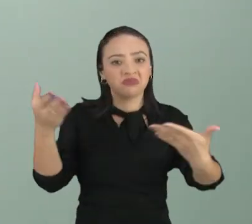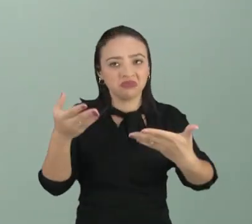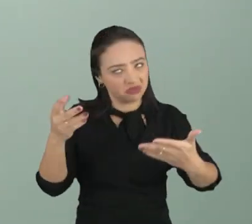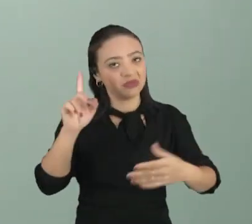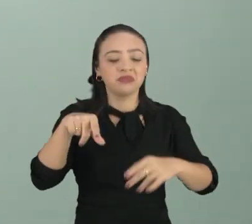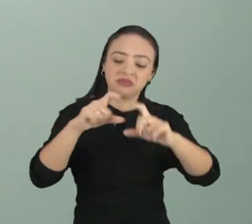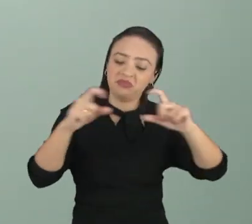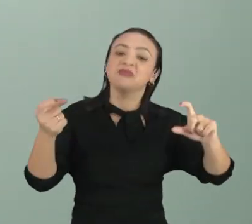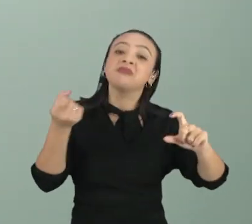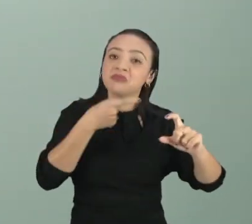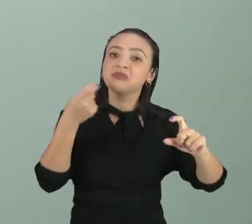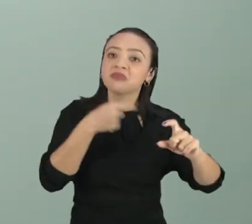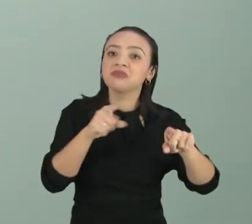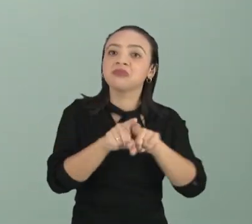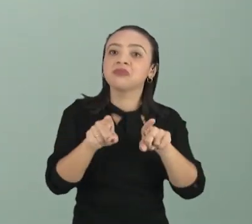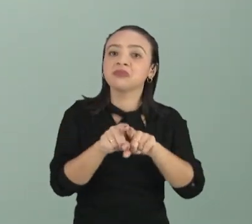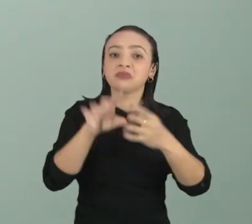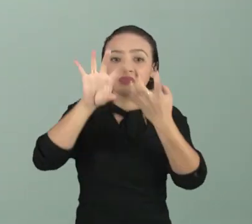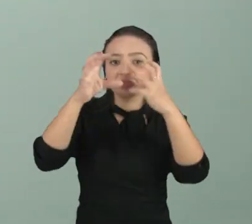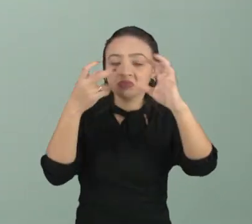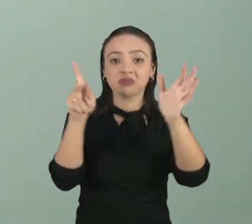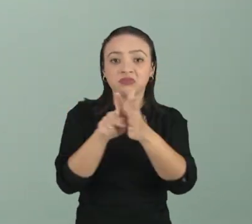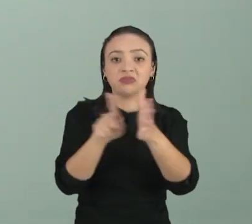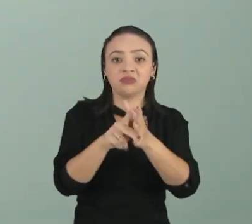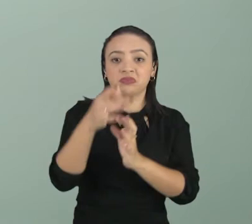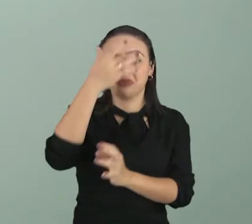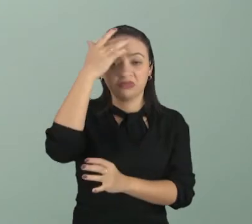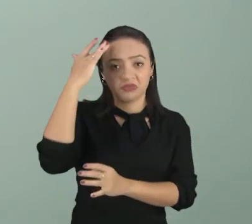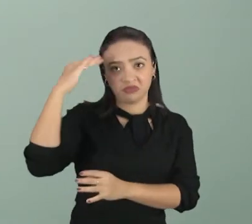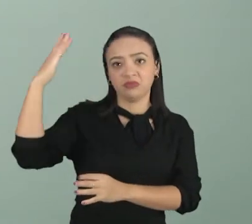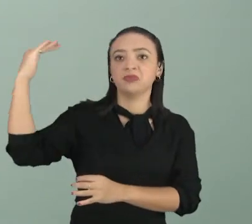de charge, caricatura de personalidades,